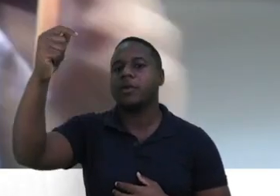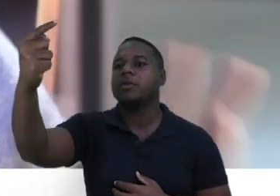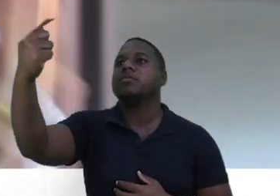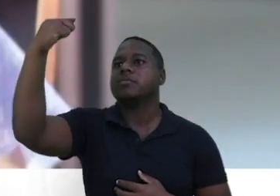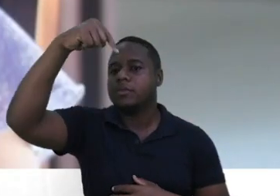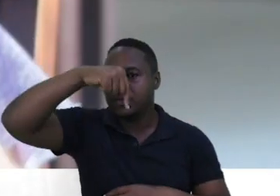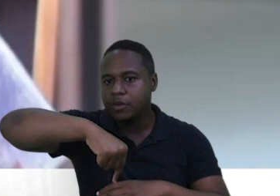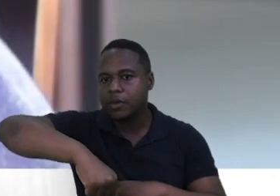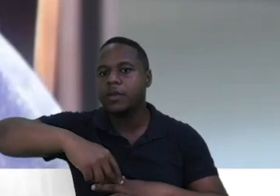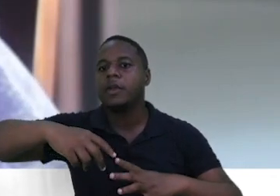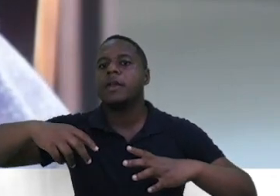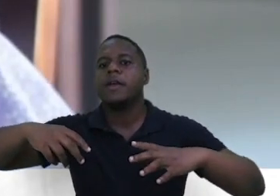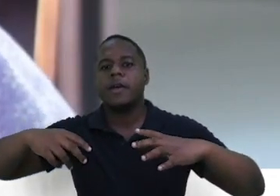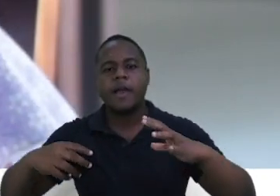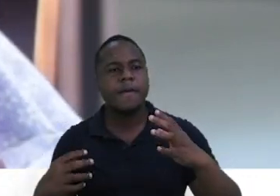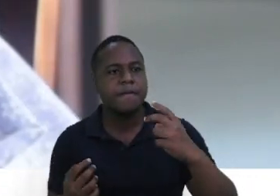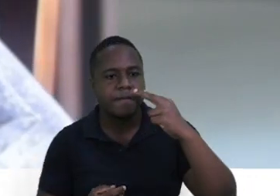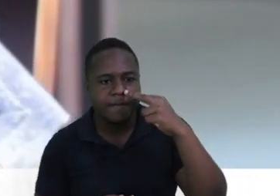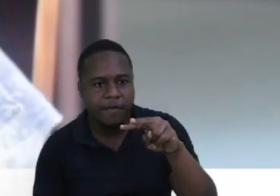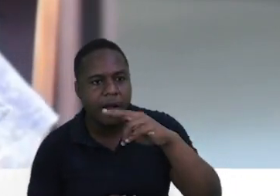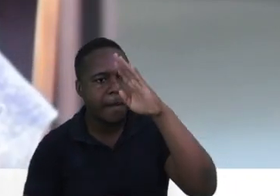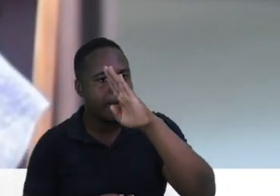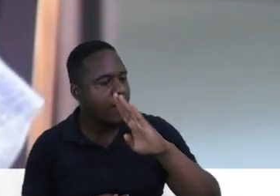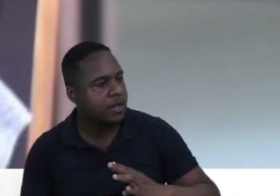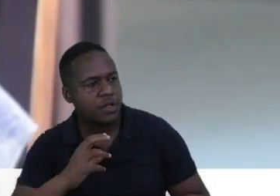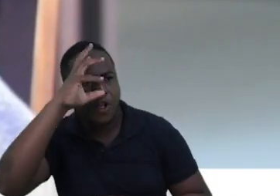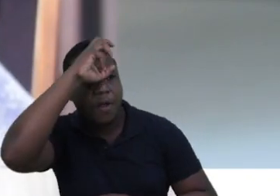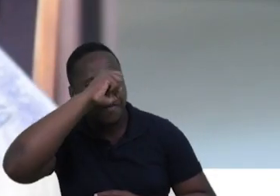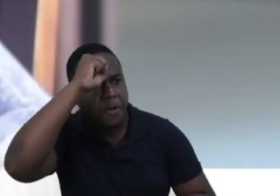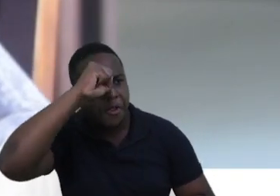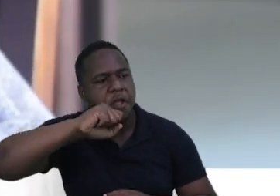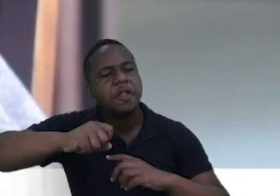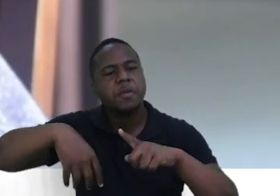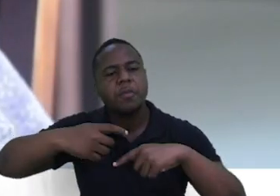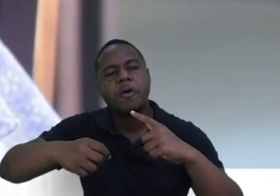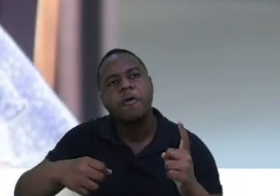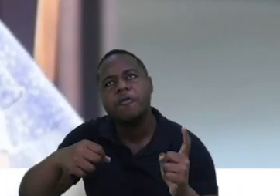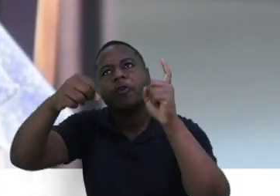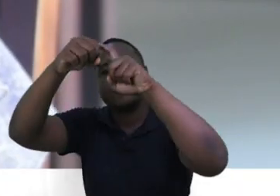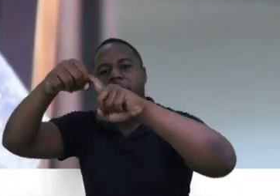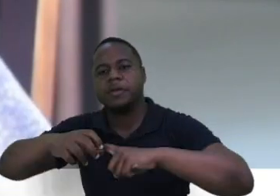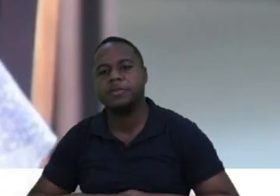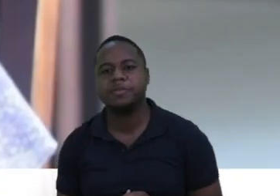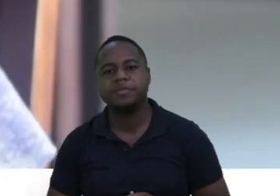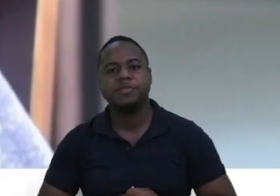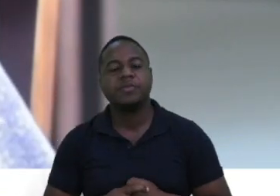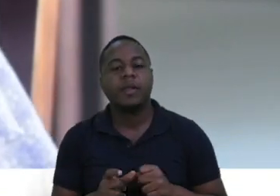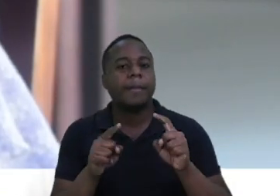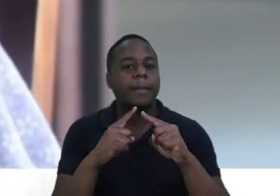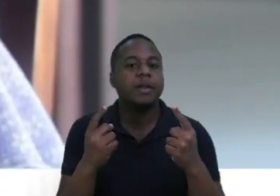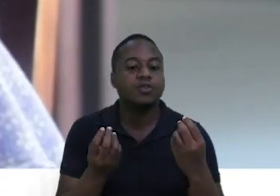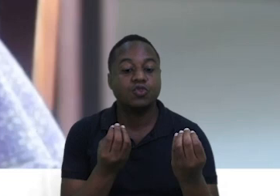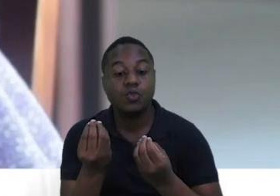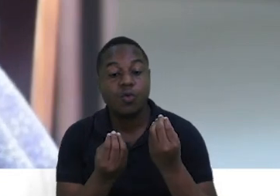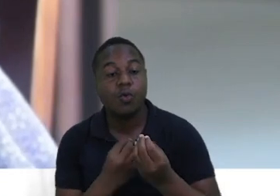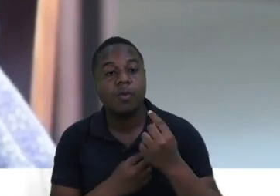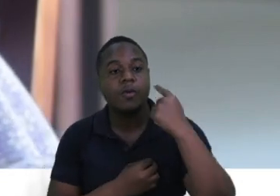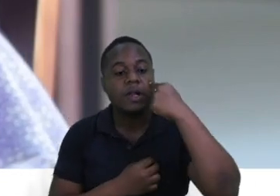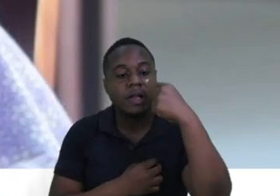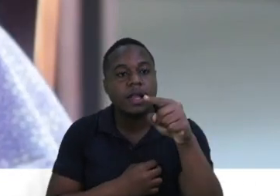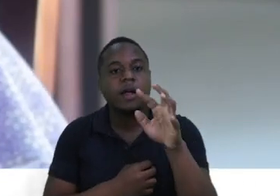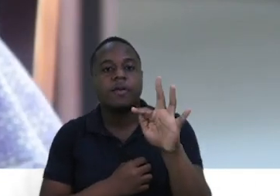para emergir e levar de volta o que eles aprenderam aqui. Como é celebrado o forró